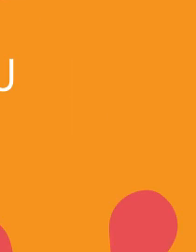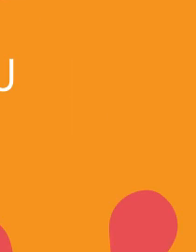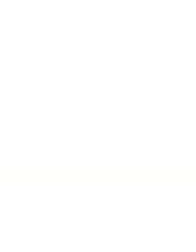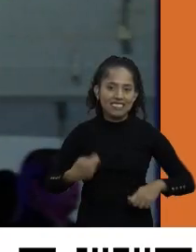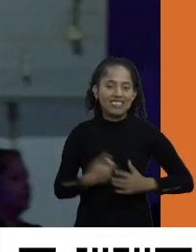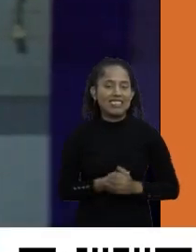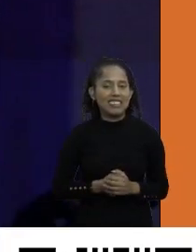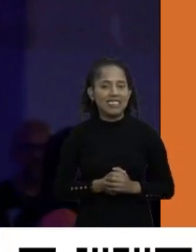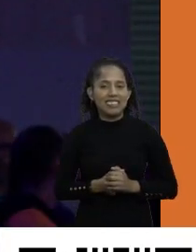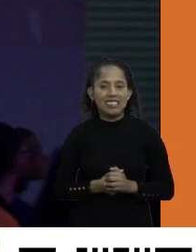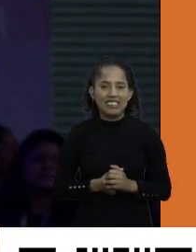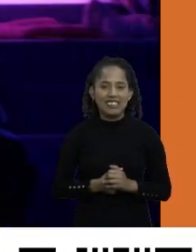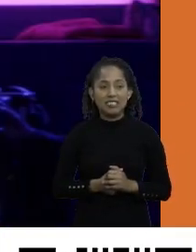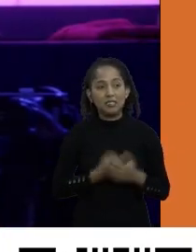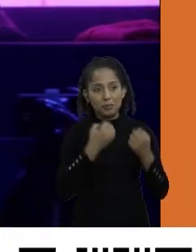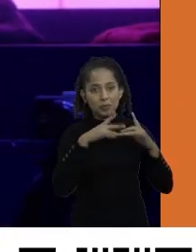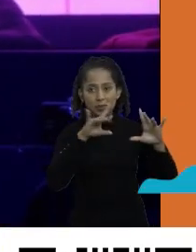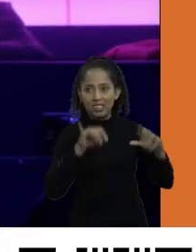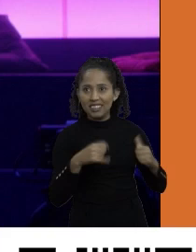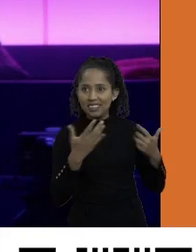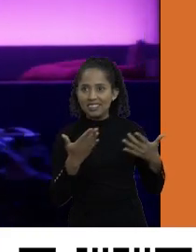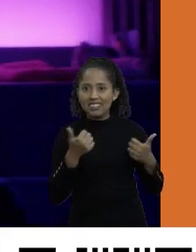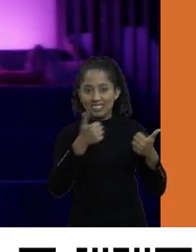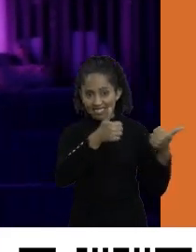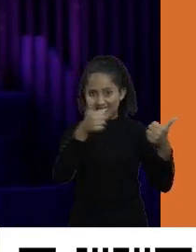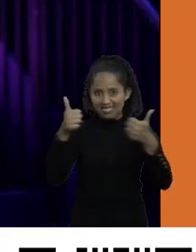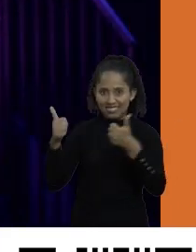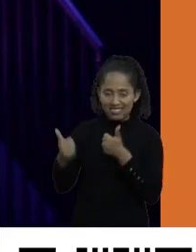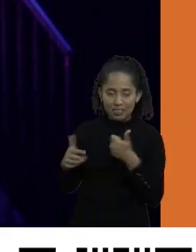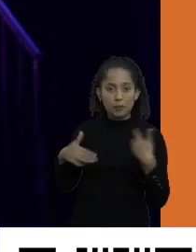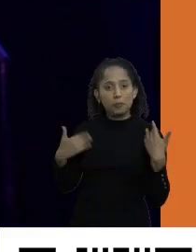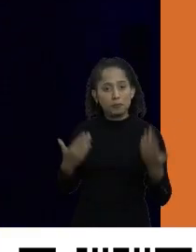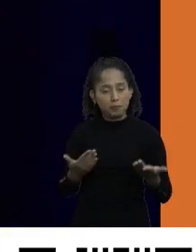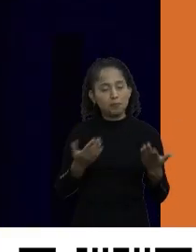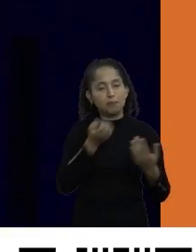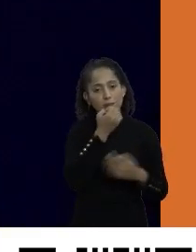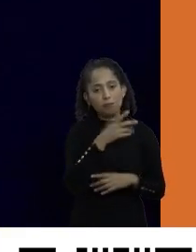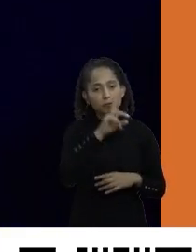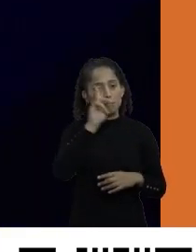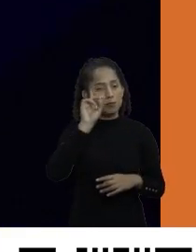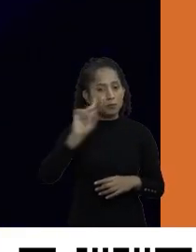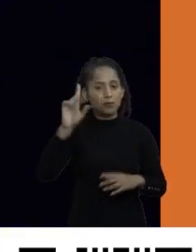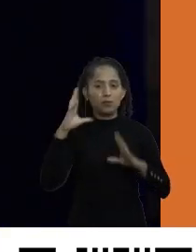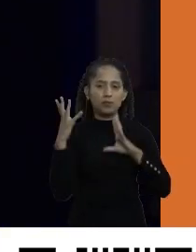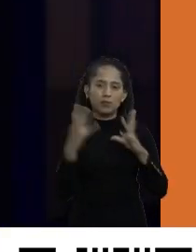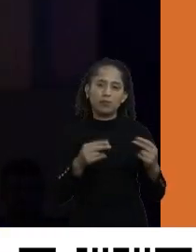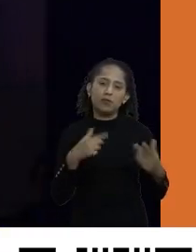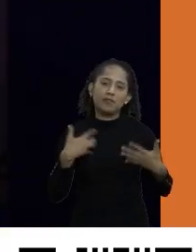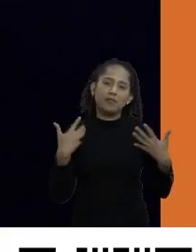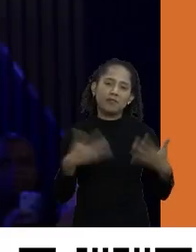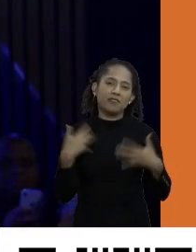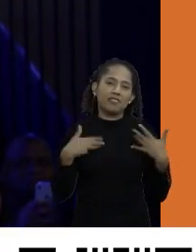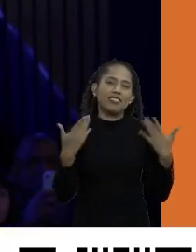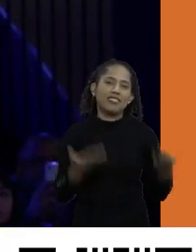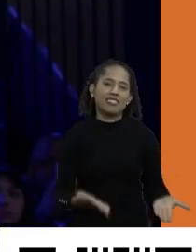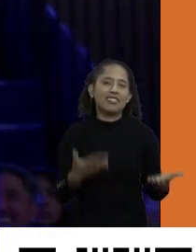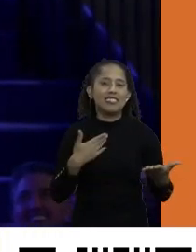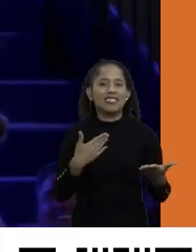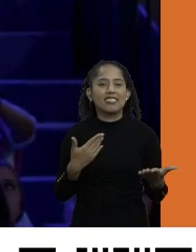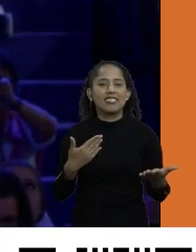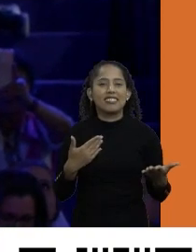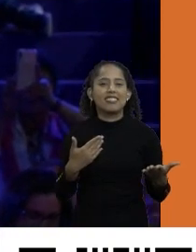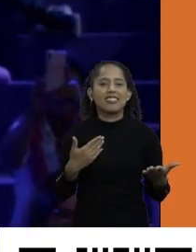Bom dia, pessoal. Tudo jóia? Fala, Pedro. Obrigado, obrigado. Bom dia para todos. Muito contente de estar aqui, poder